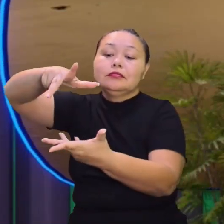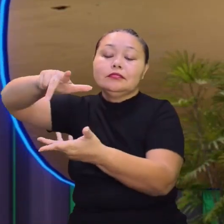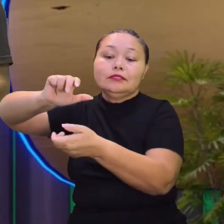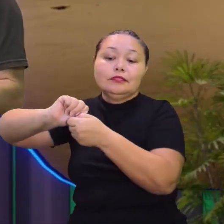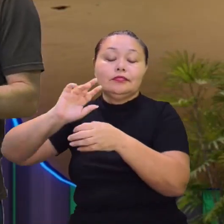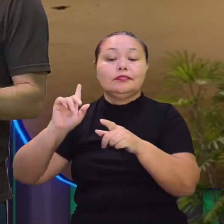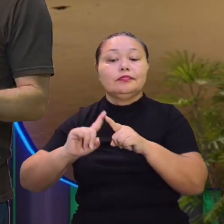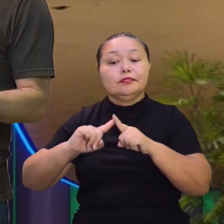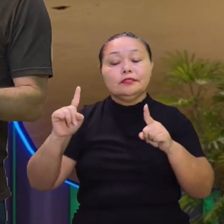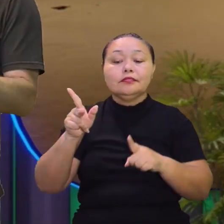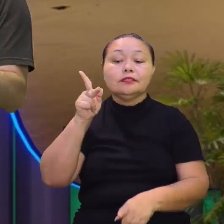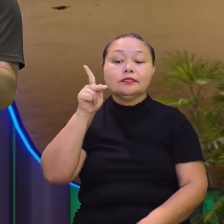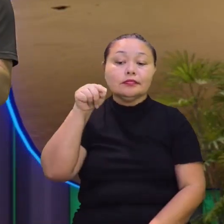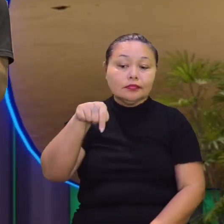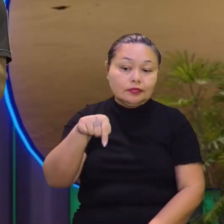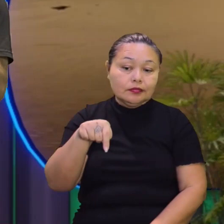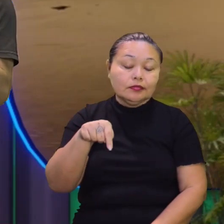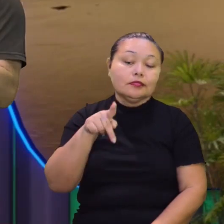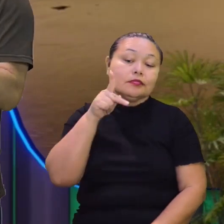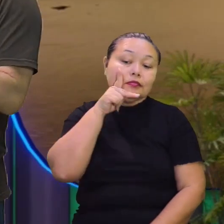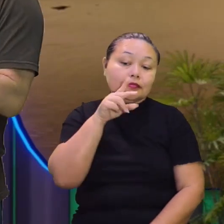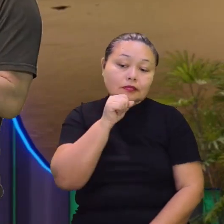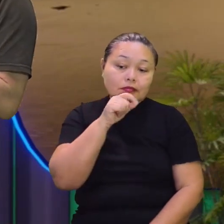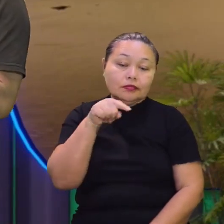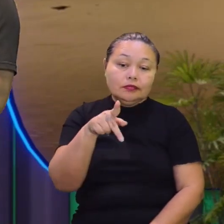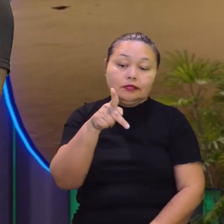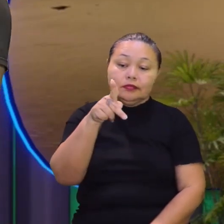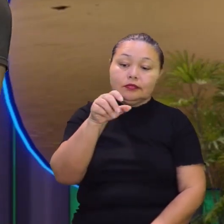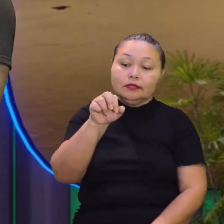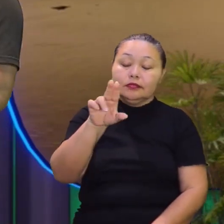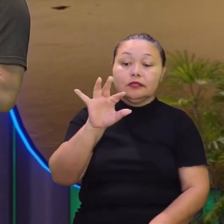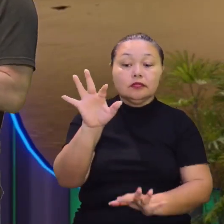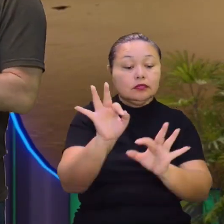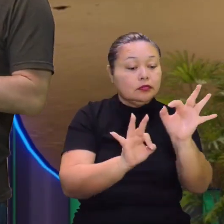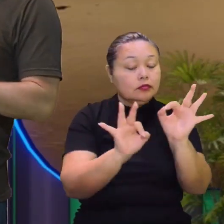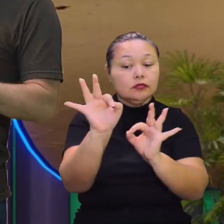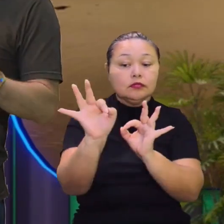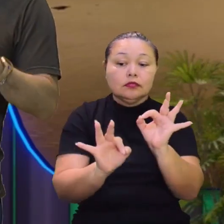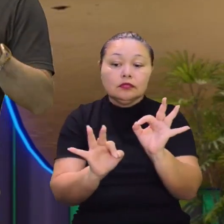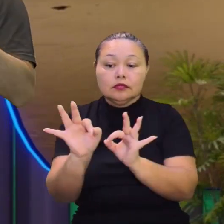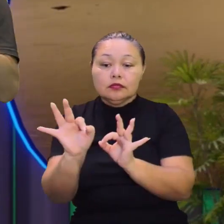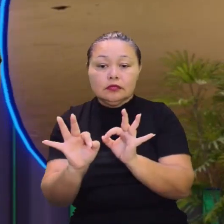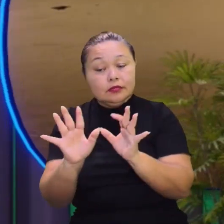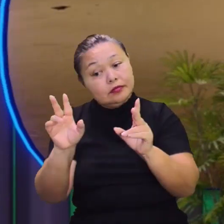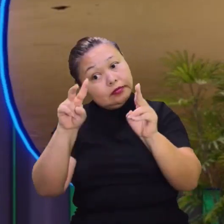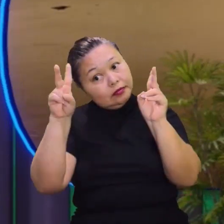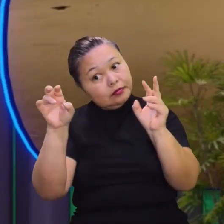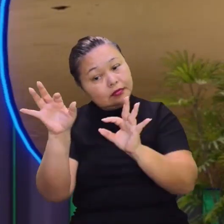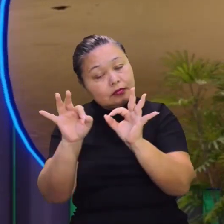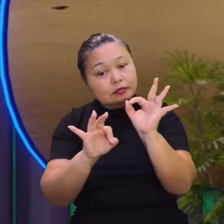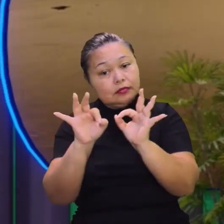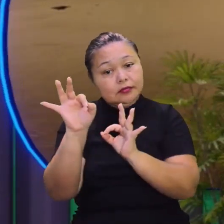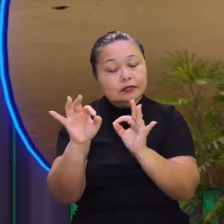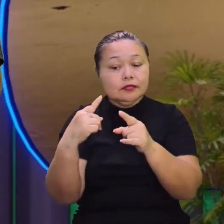porto de Porto Velho, que fala porto organizado, né? Entre aspas, organizado, porque falta